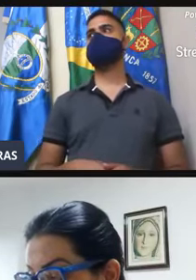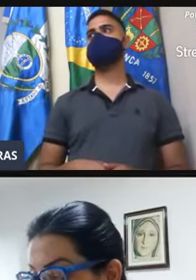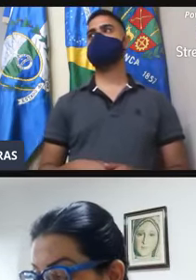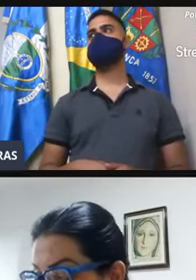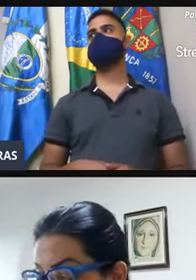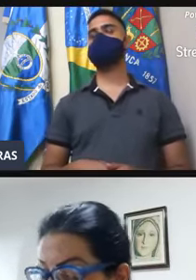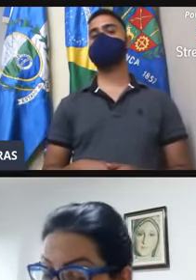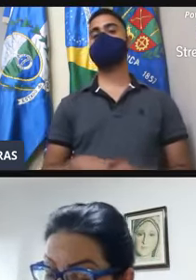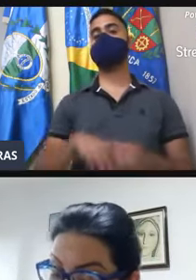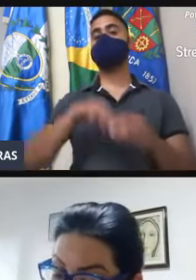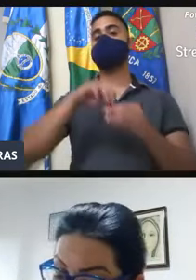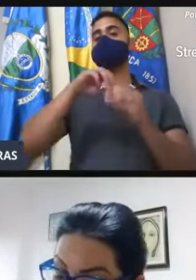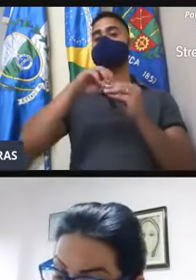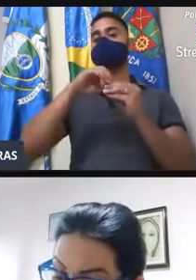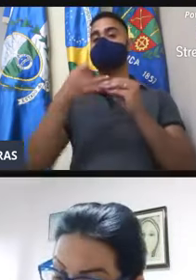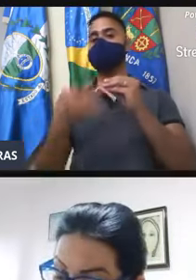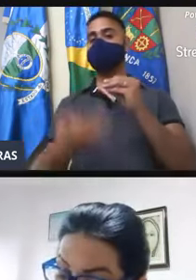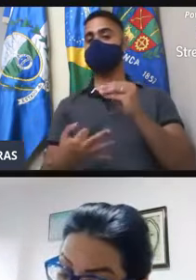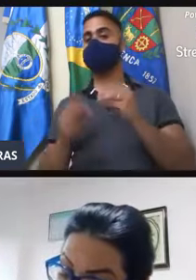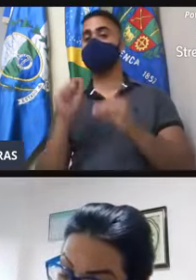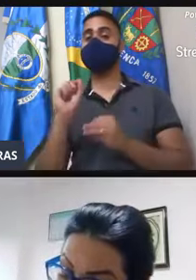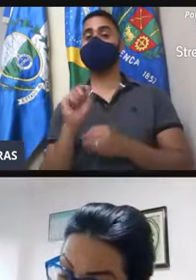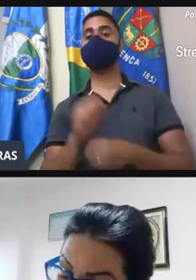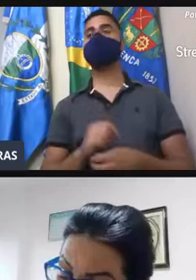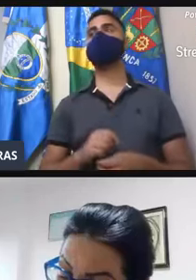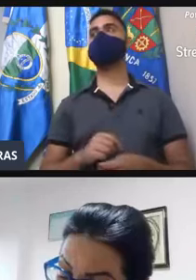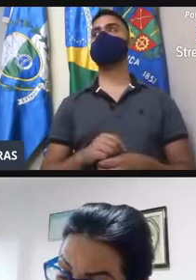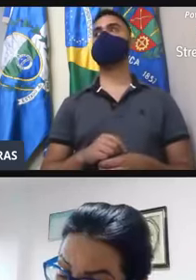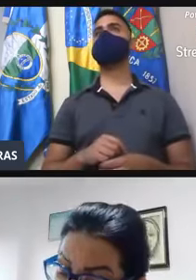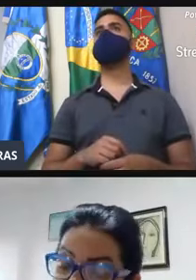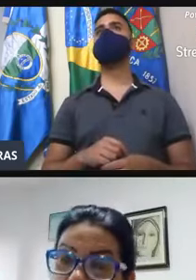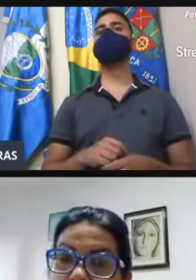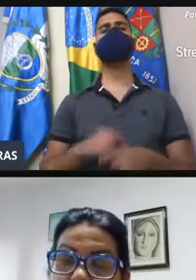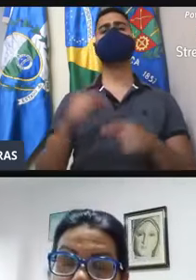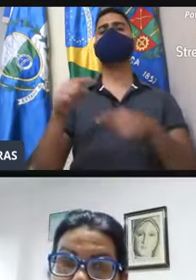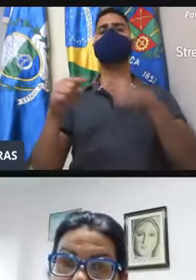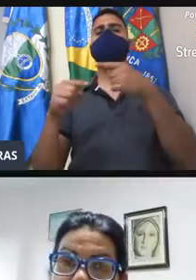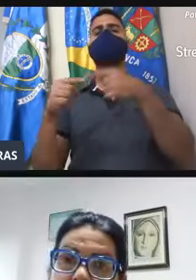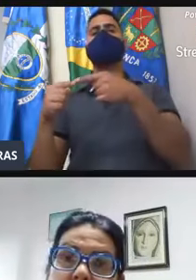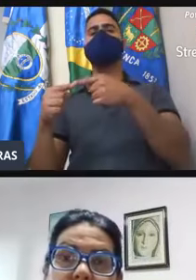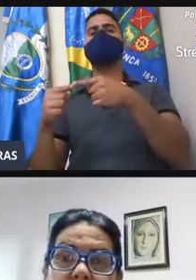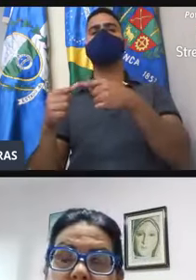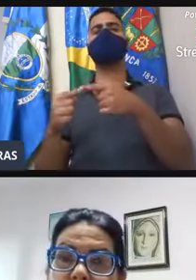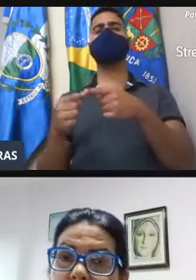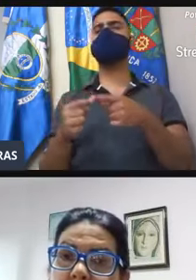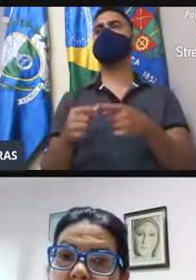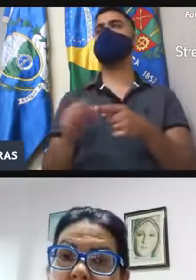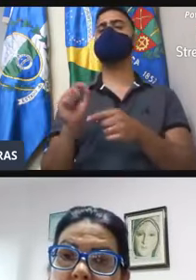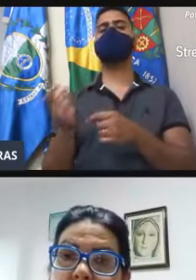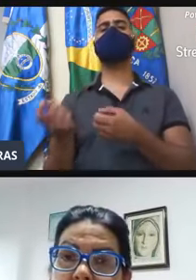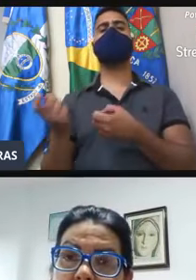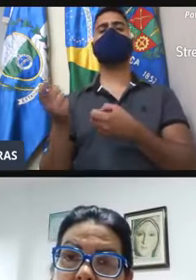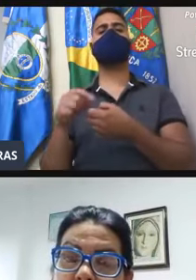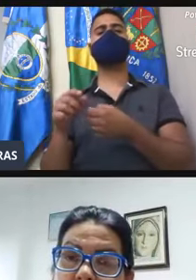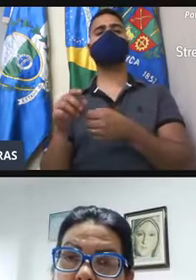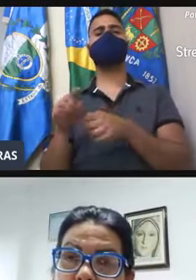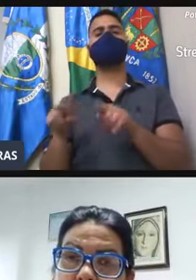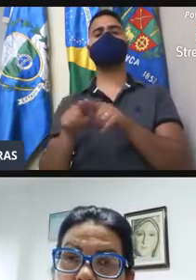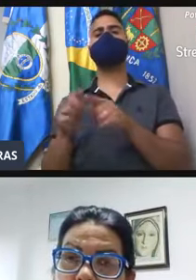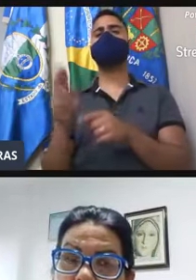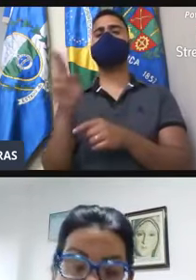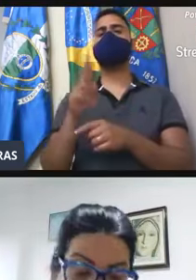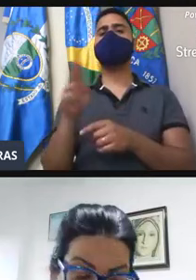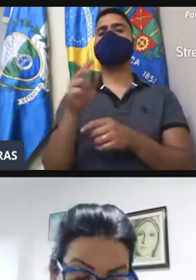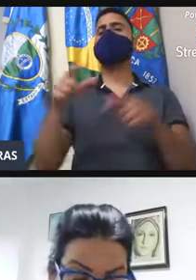O justificativo do requerimento do vereador Saulo Correia. Os objetivos do ICMS Ecológico são ressarcir os municípios pela restrição e uso do